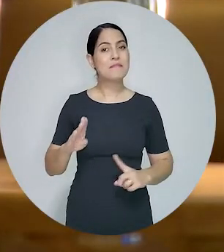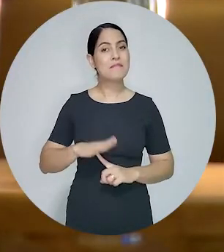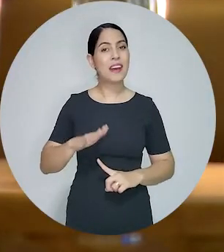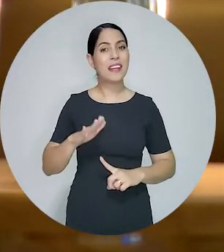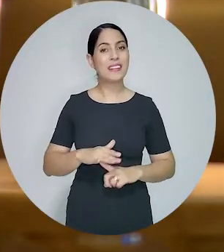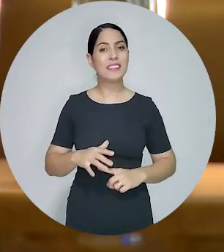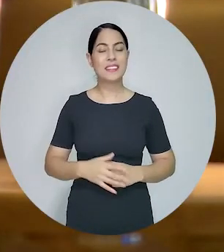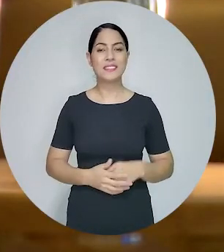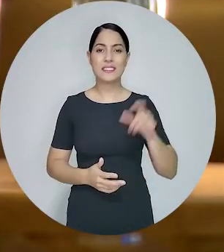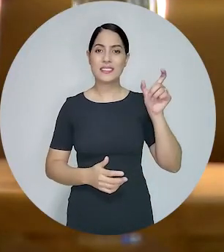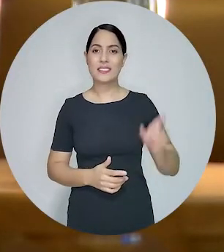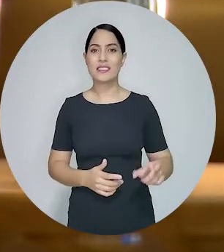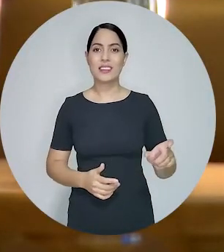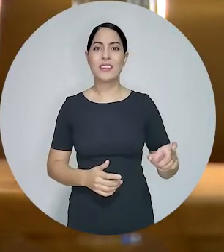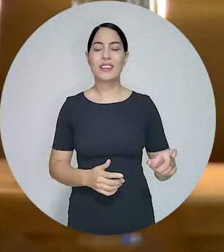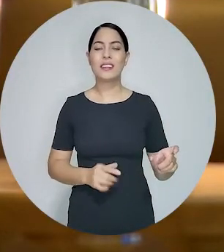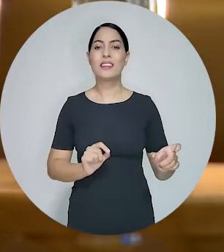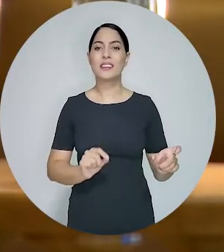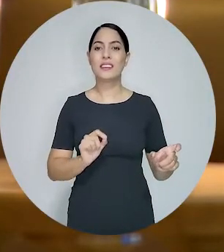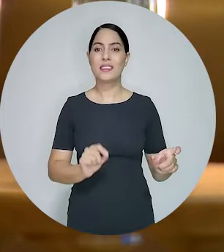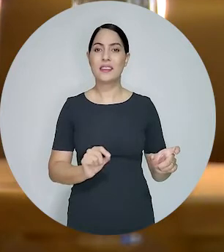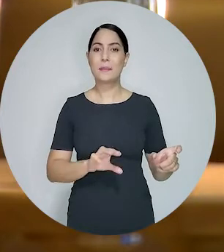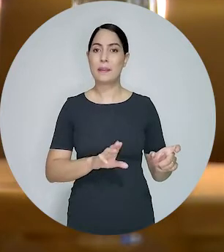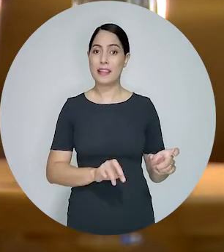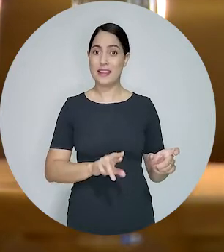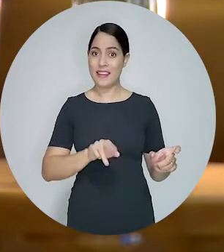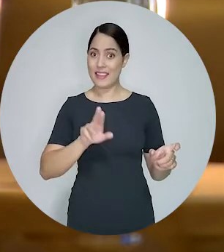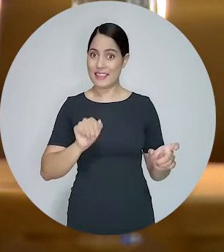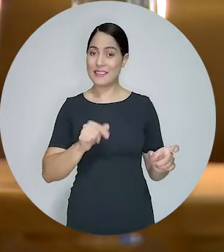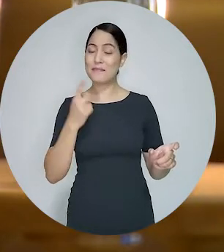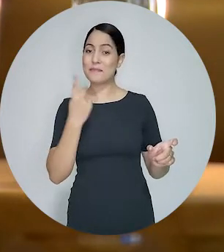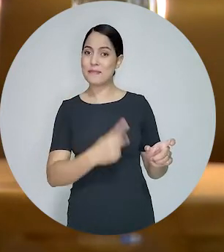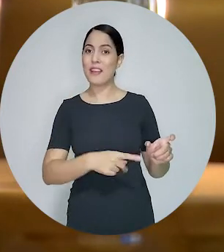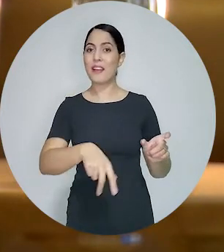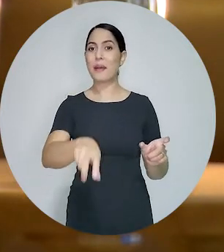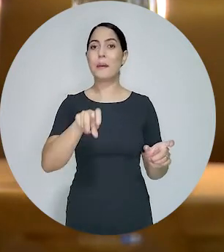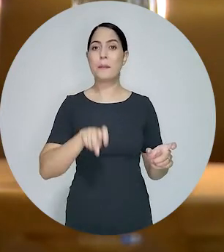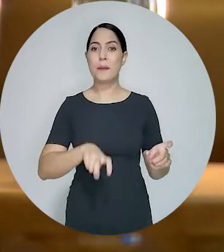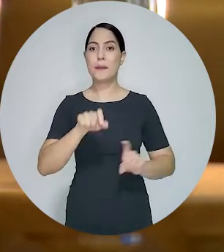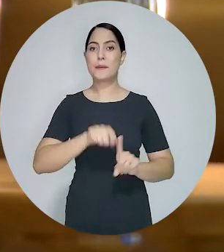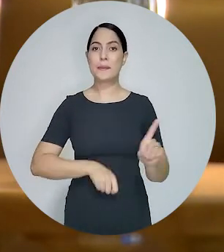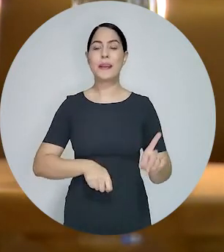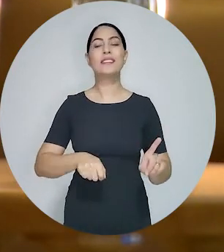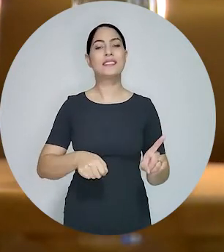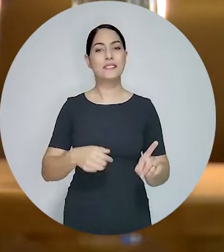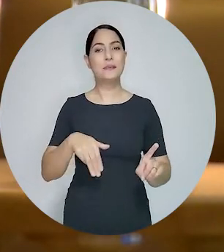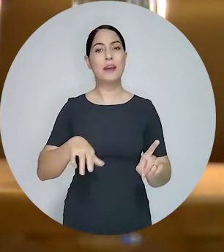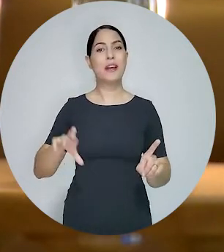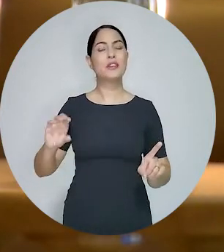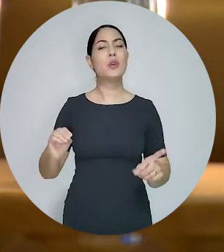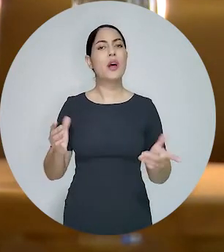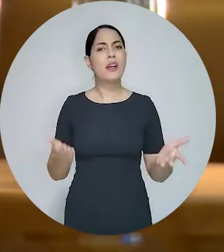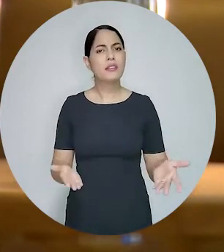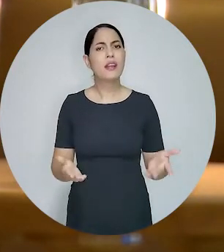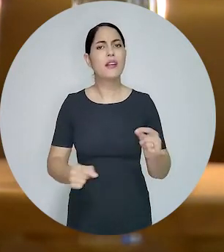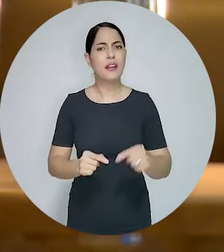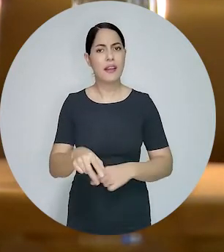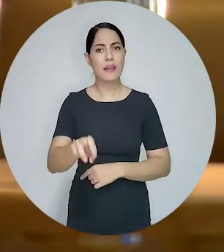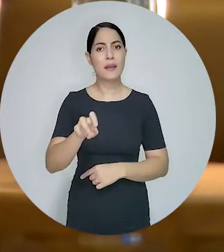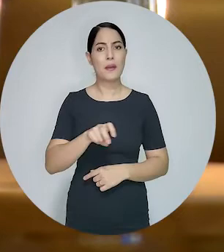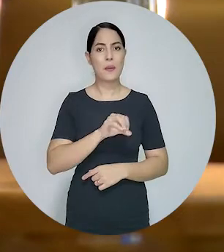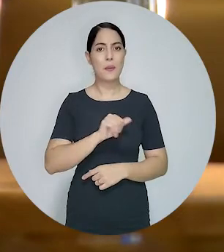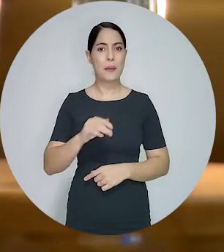Paraná, capitaneada pela advogada Marilena Winter, também tomou posse no último mês. A solenidade contou com a presença